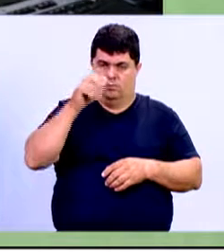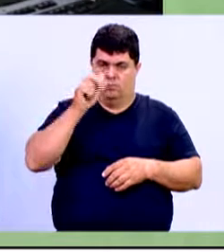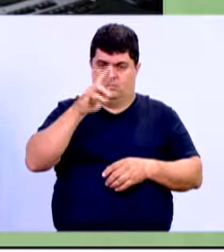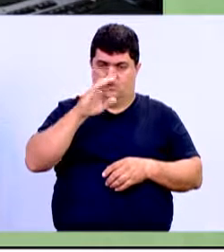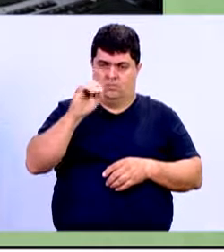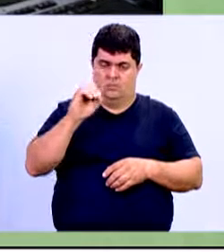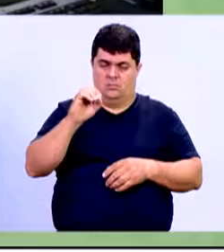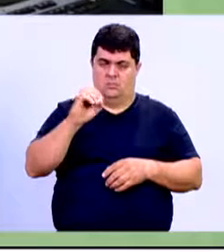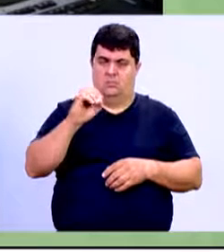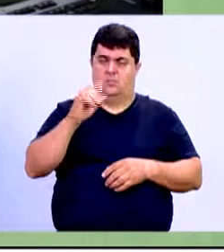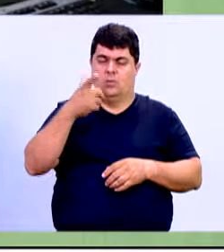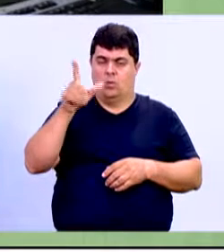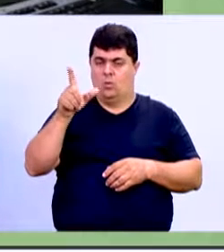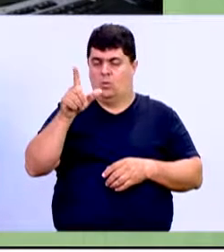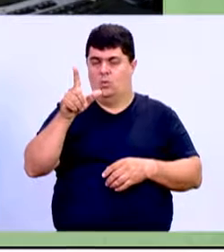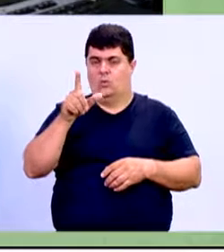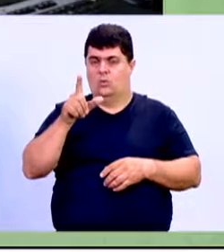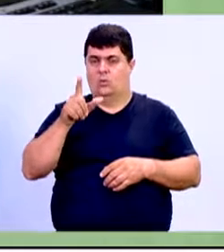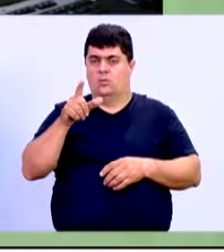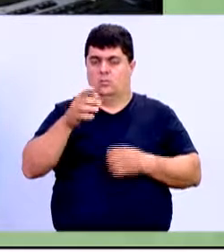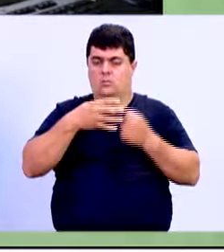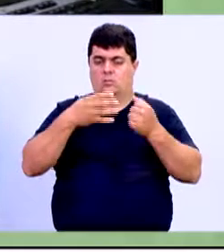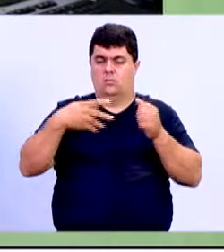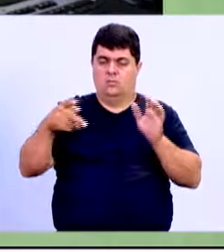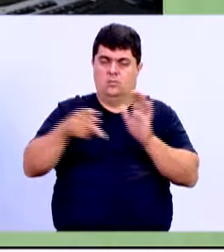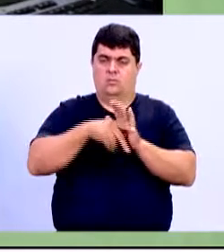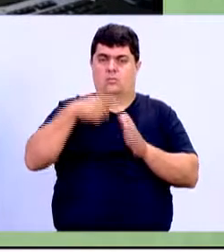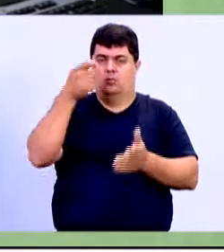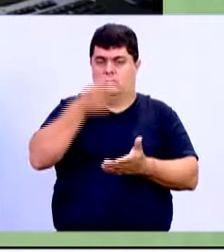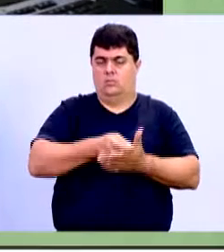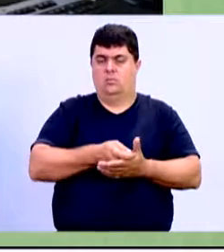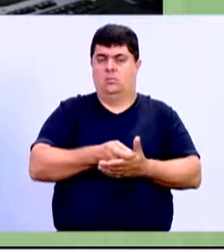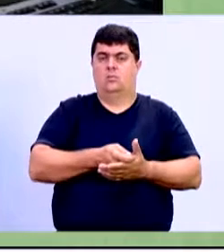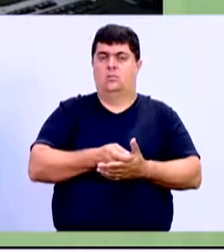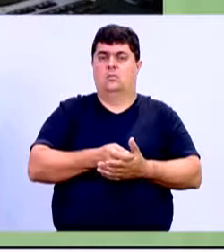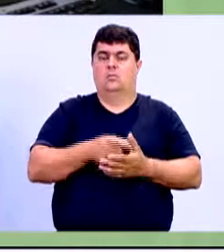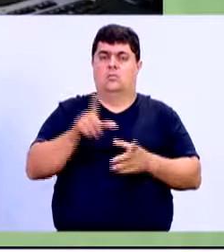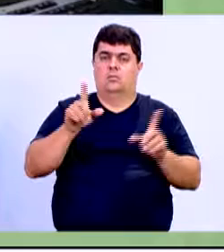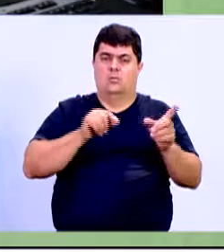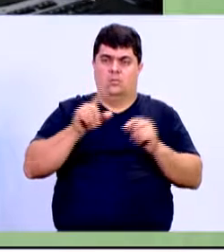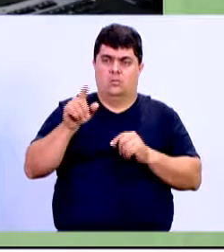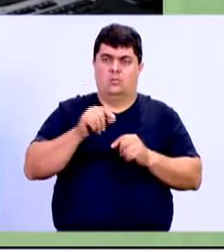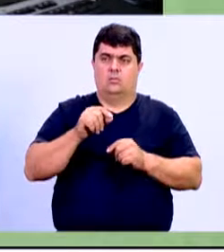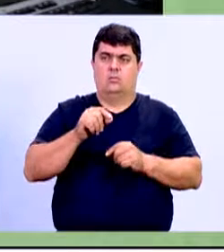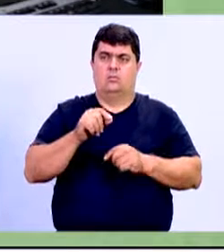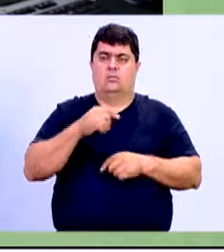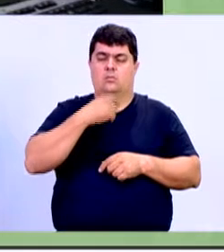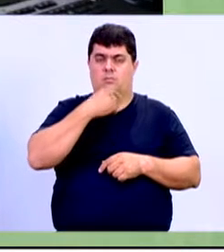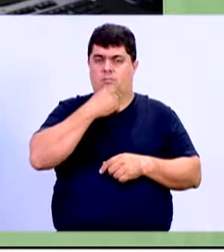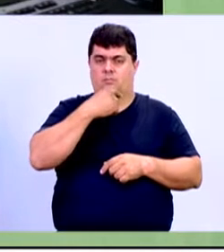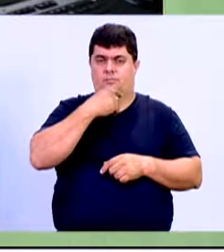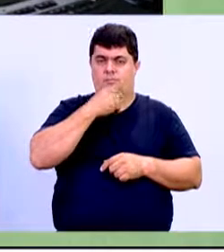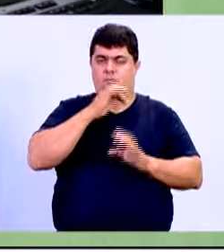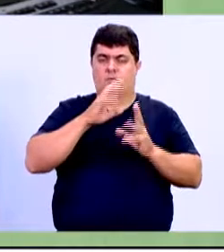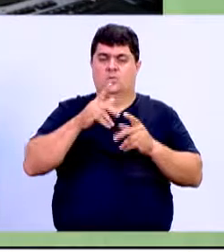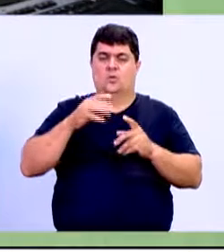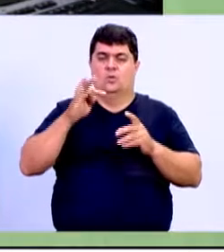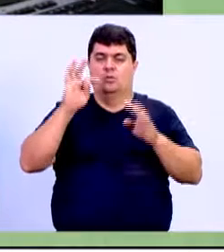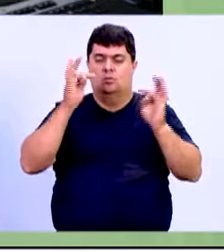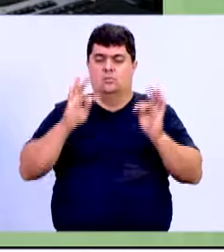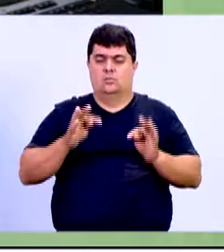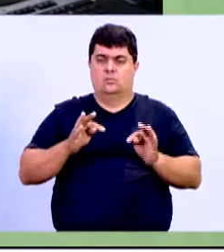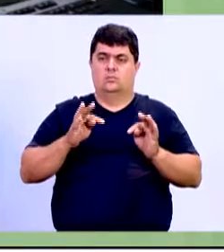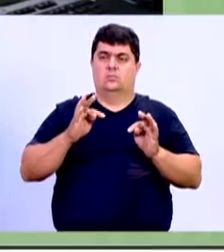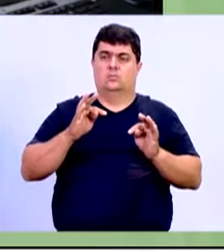nós passamos por uma plataforma paga da Microsoft, né? Por opção, toda a parte tecnológica de base de dados